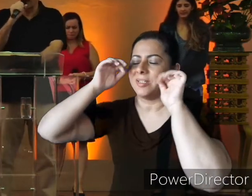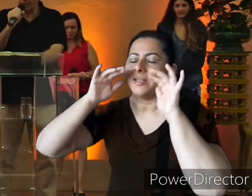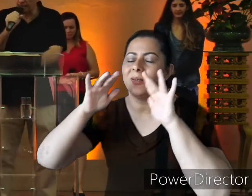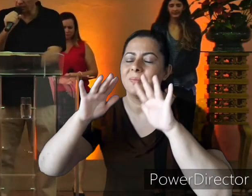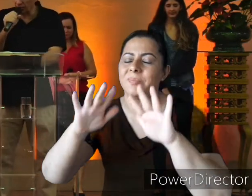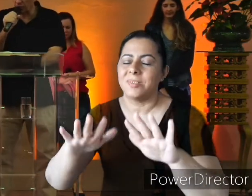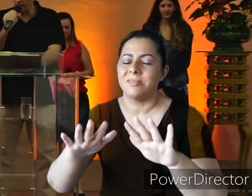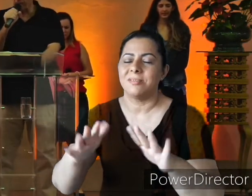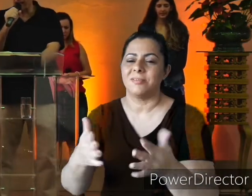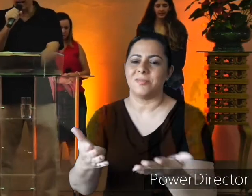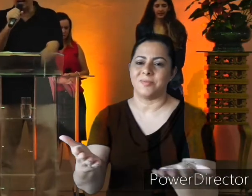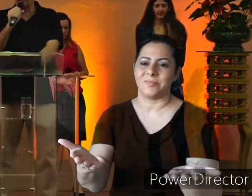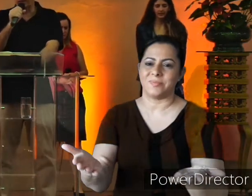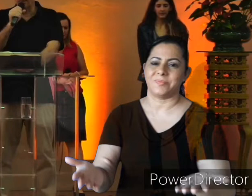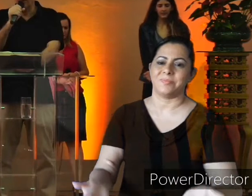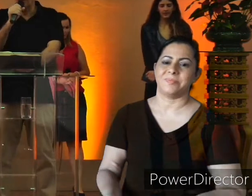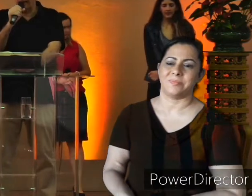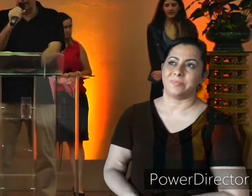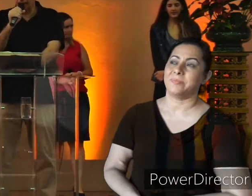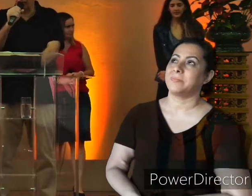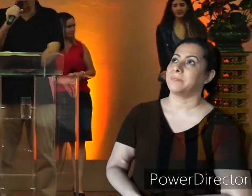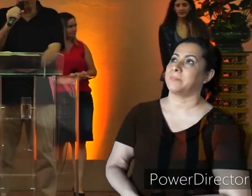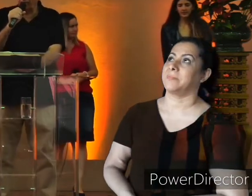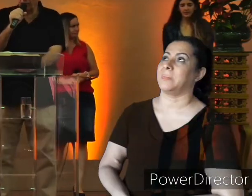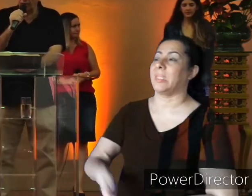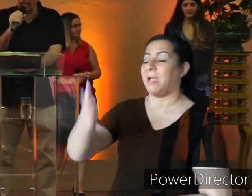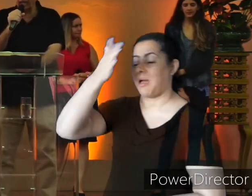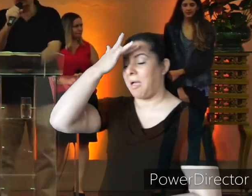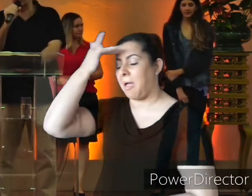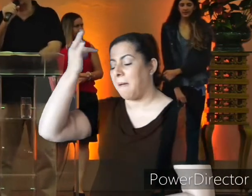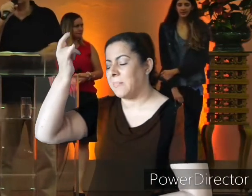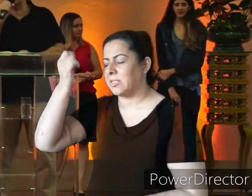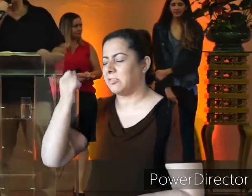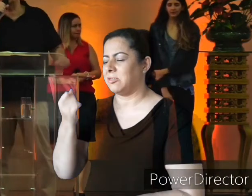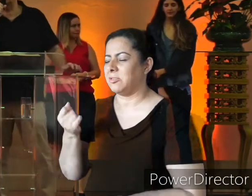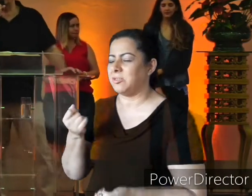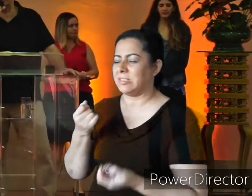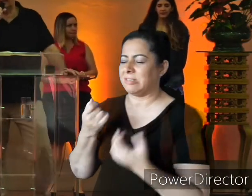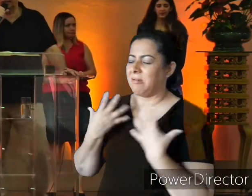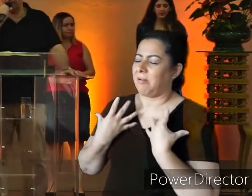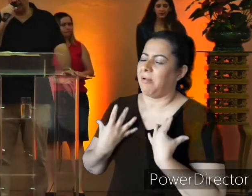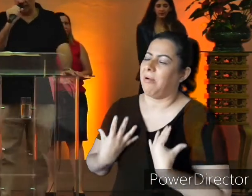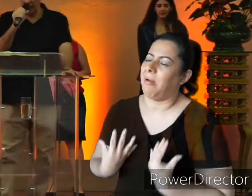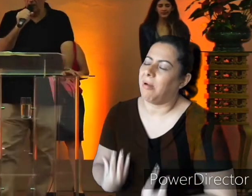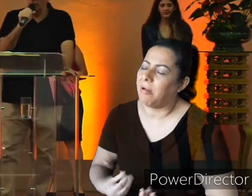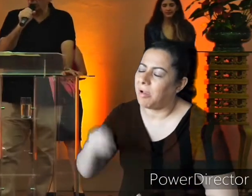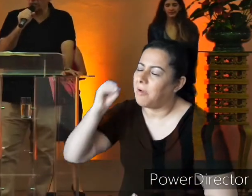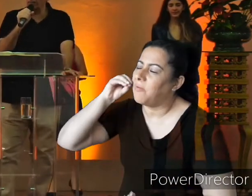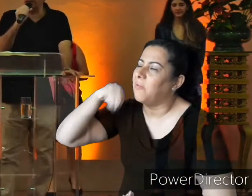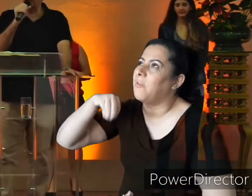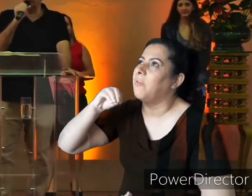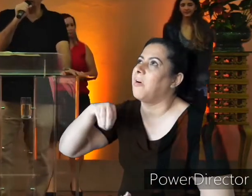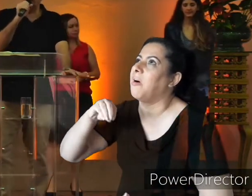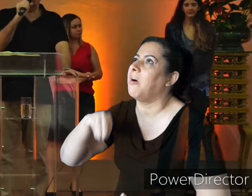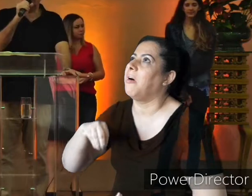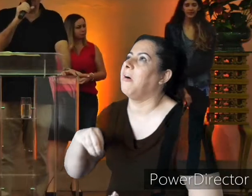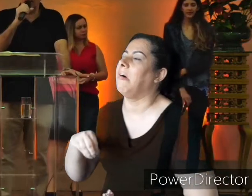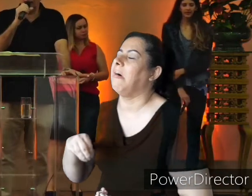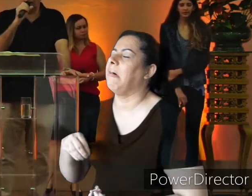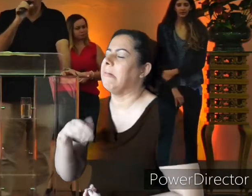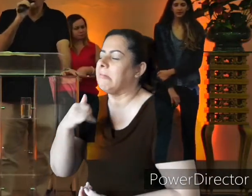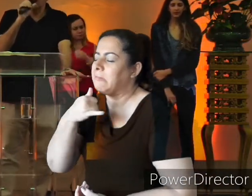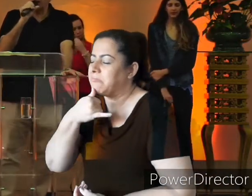cabisbaixos, aqueles que estão em pecado, aqueles que se afastaram da tua casa, da tua presença, nós repreendemos